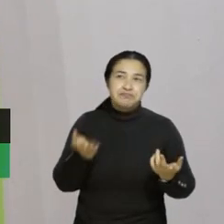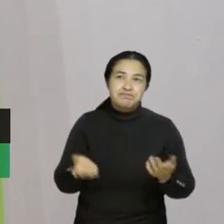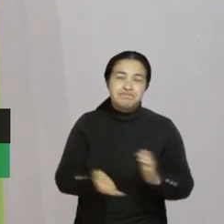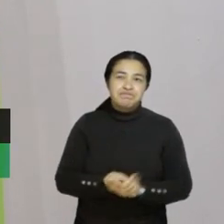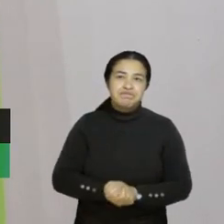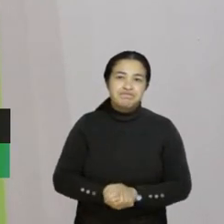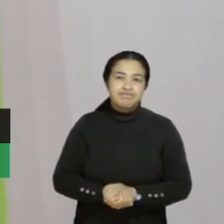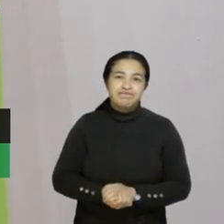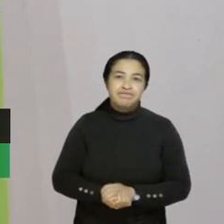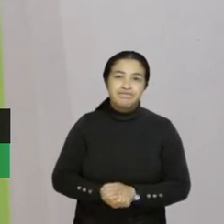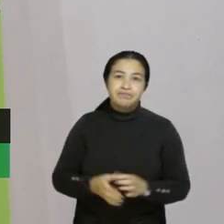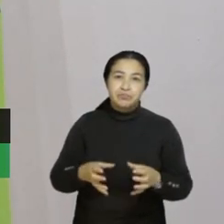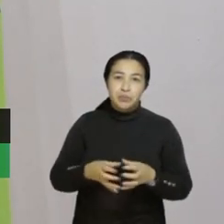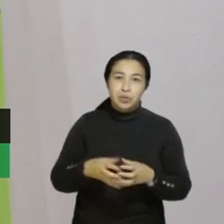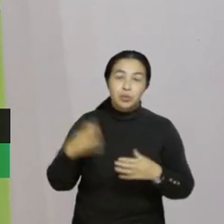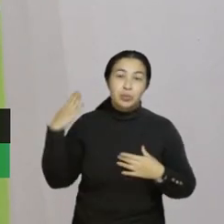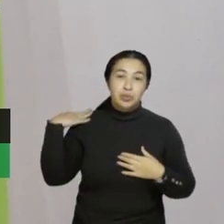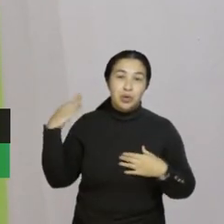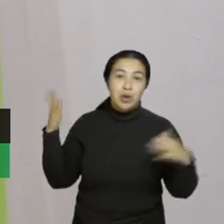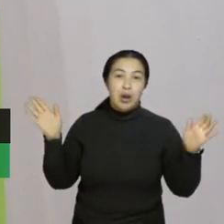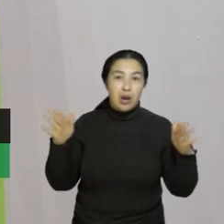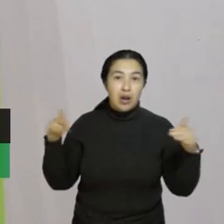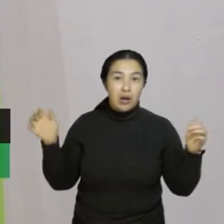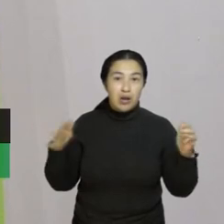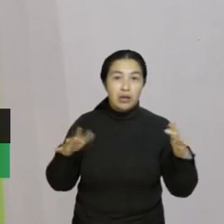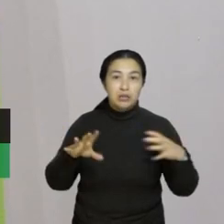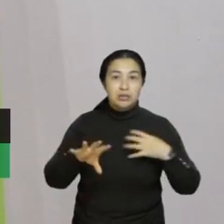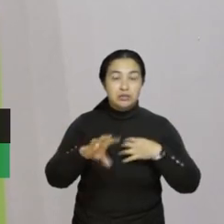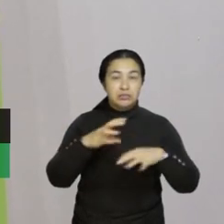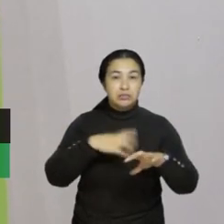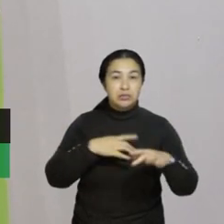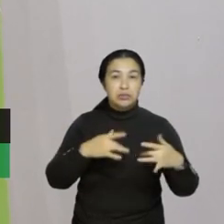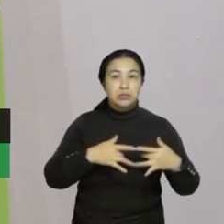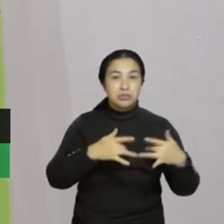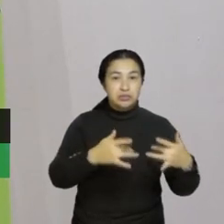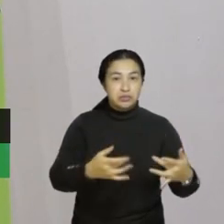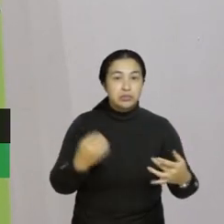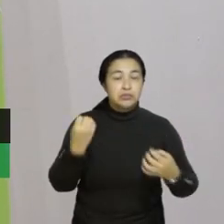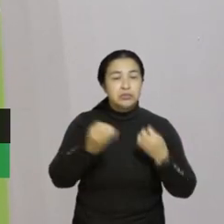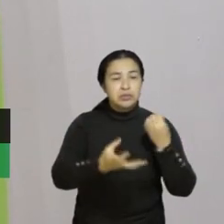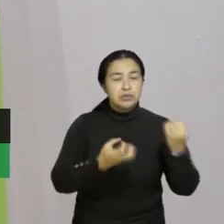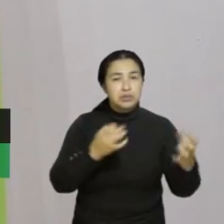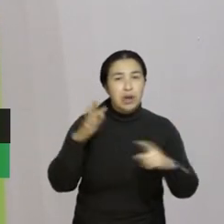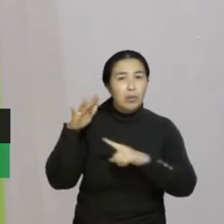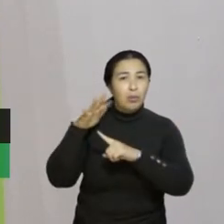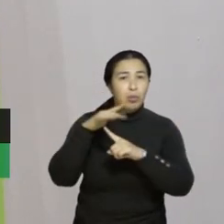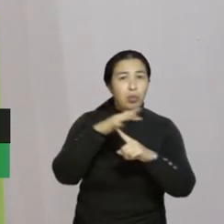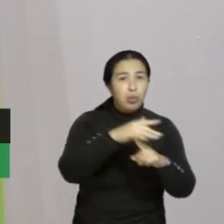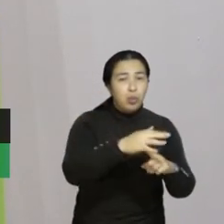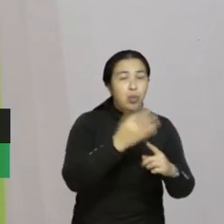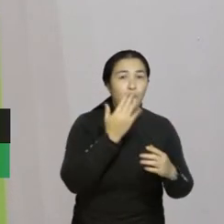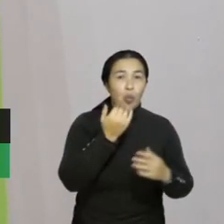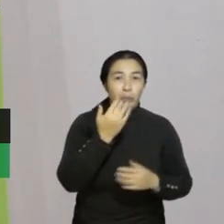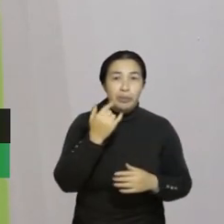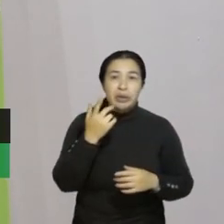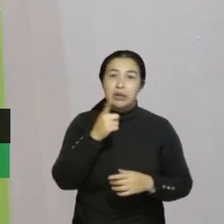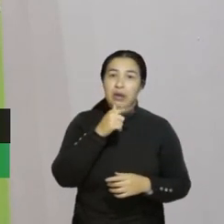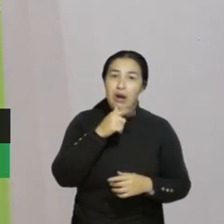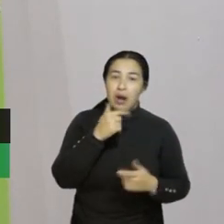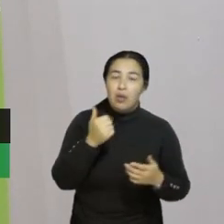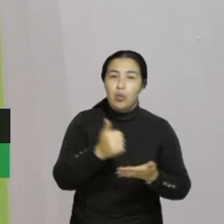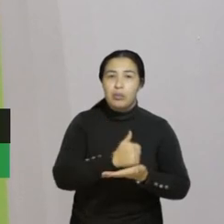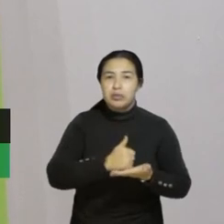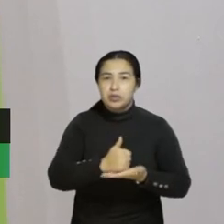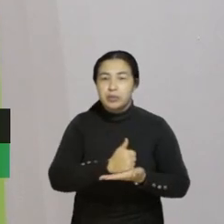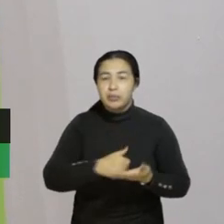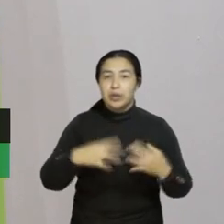o pessoal do Asas Solidárias, que transportaram via aérea muitos alimentos, medicamentos, água, enfim, roupas